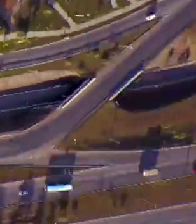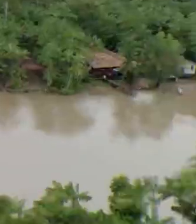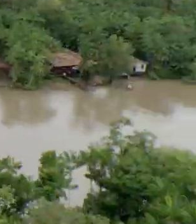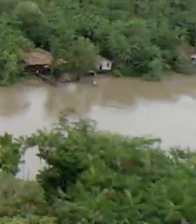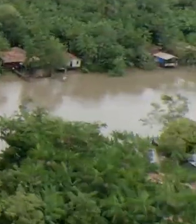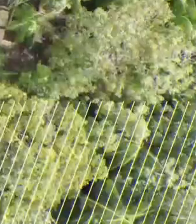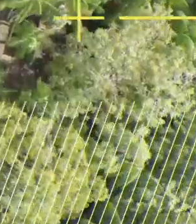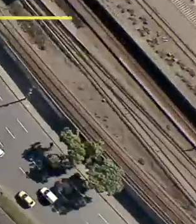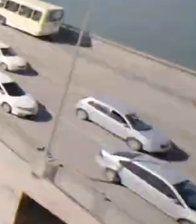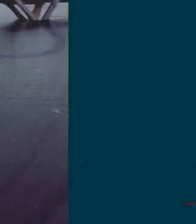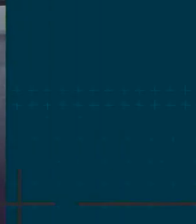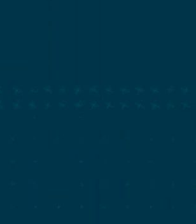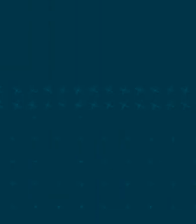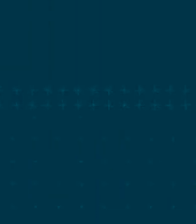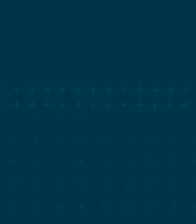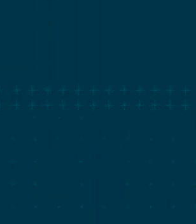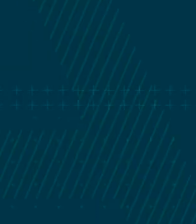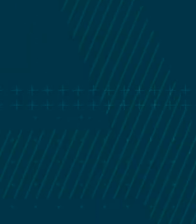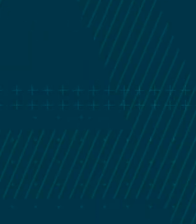Música